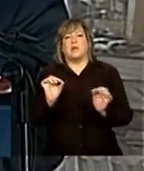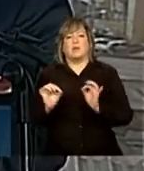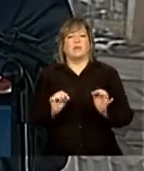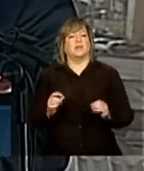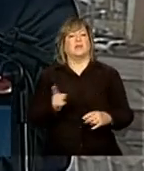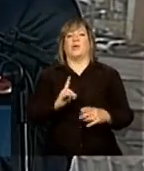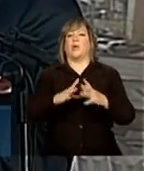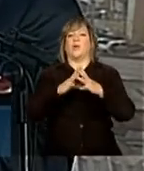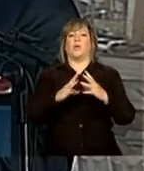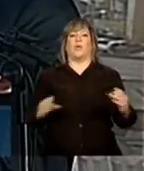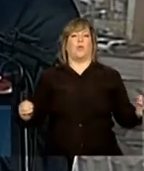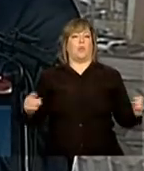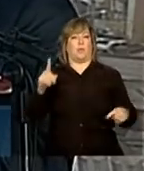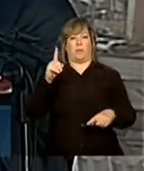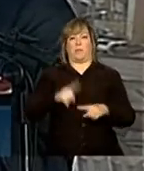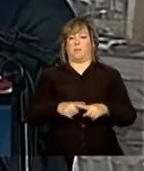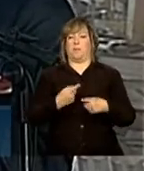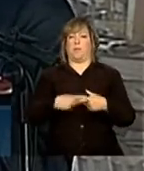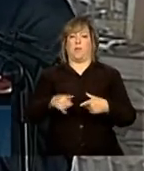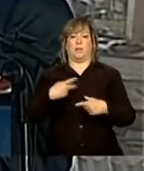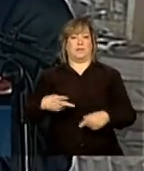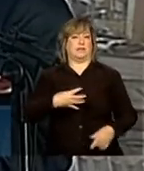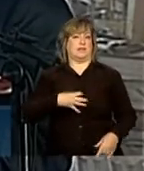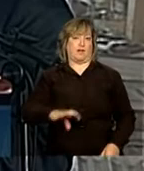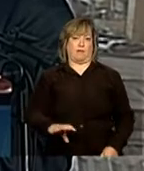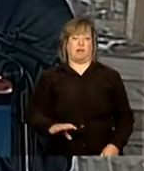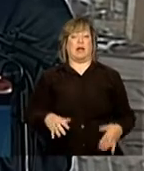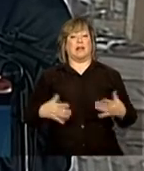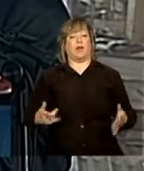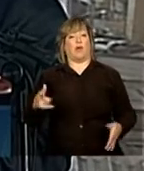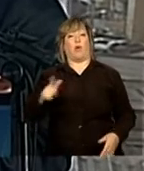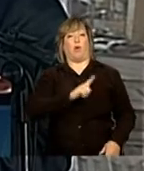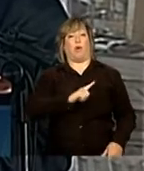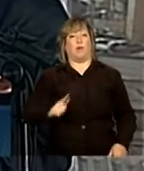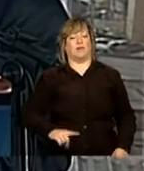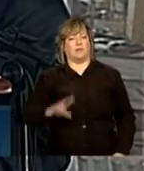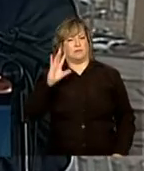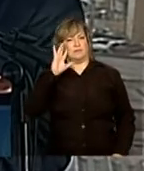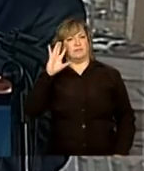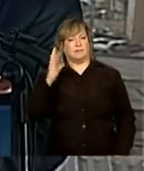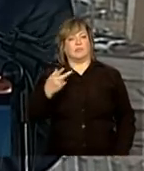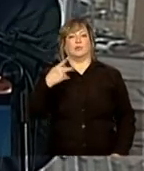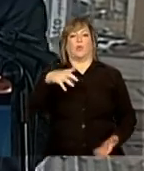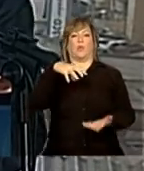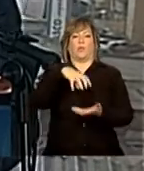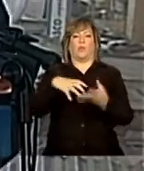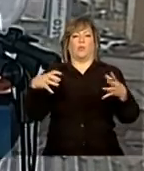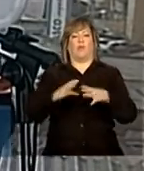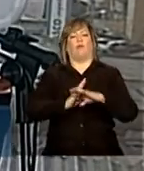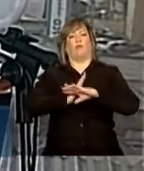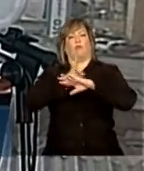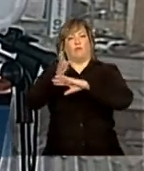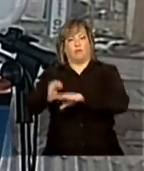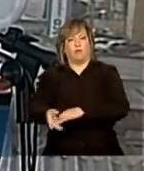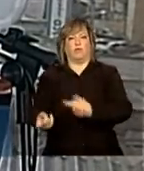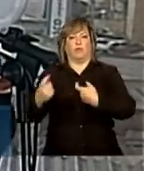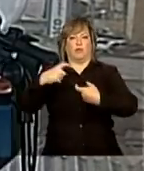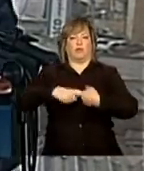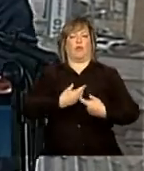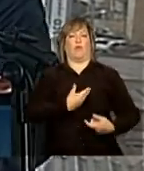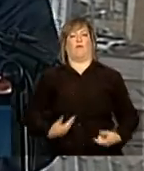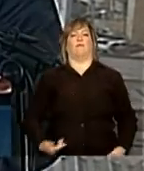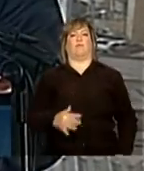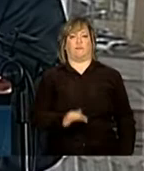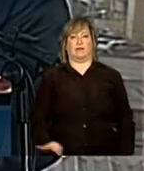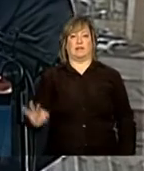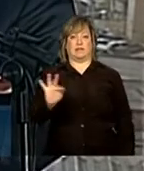não resolvia em definitivo os problemas de Salvador. E o governador Jacques Wagner e a sua equipe foi atrás da parceria do governo